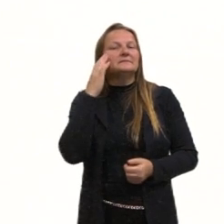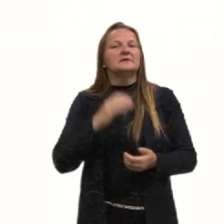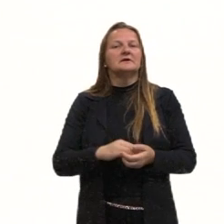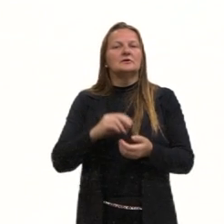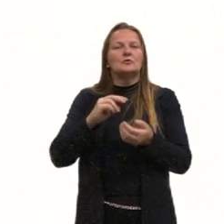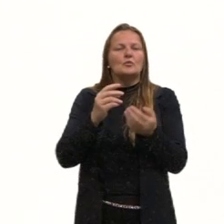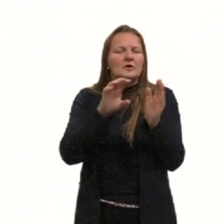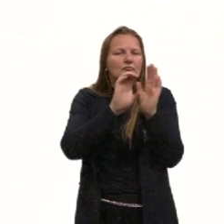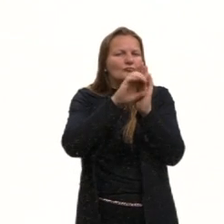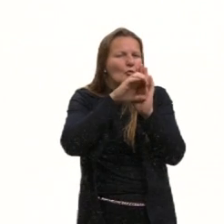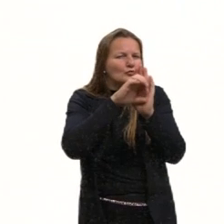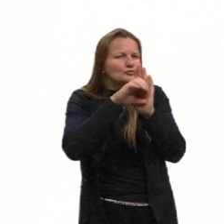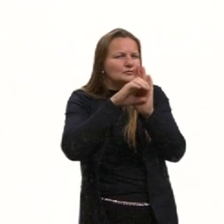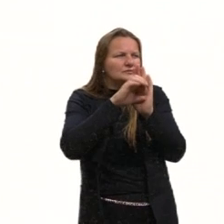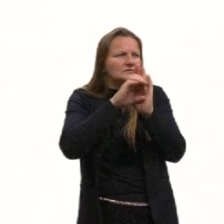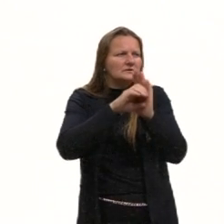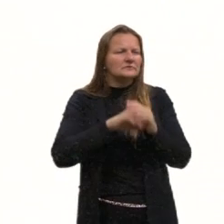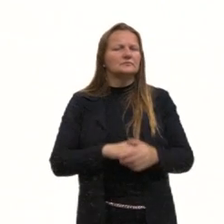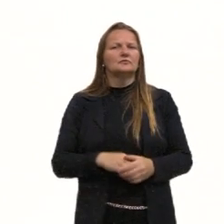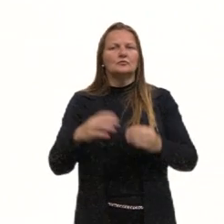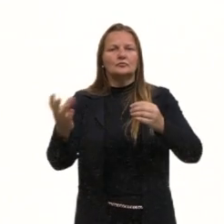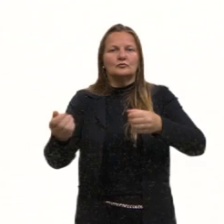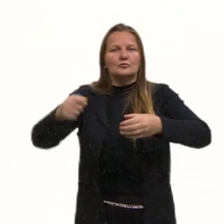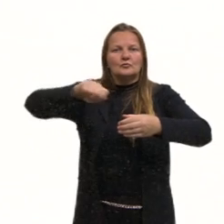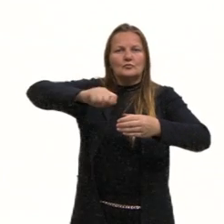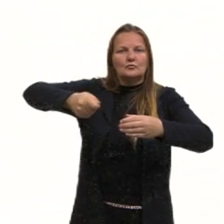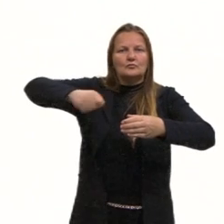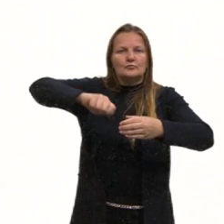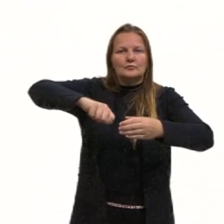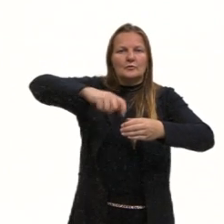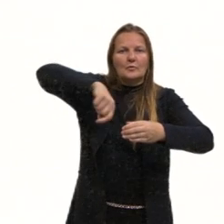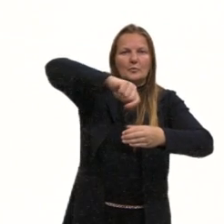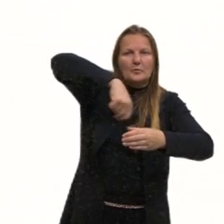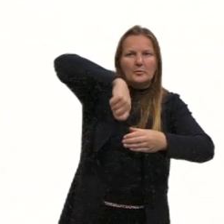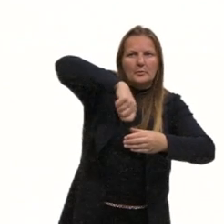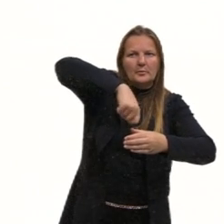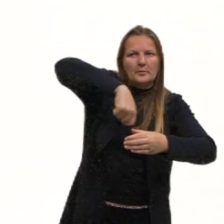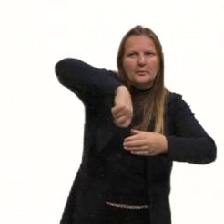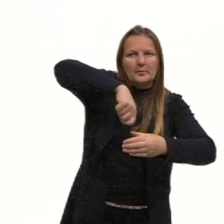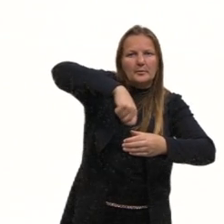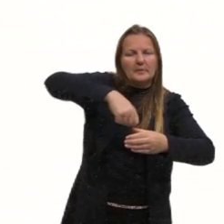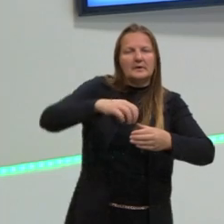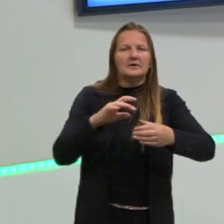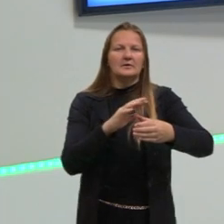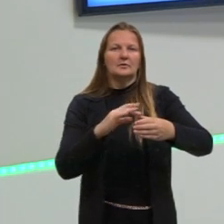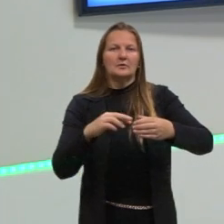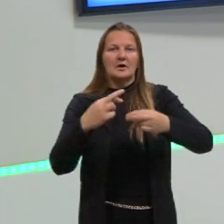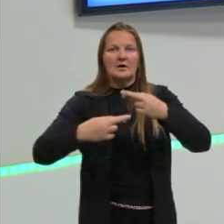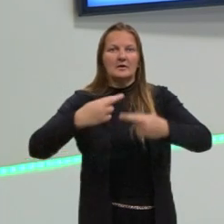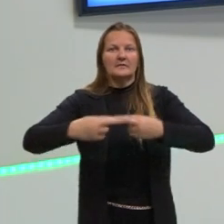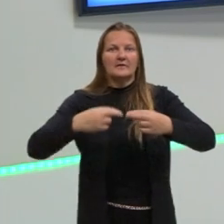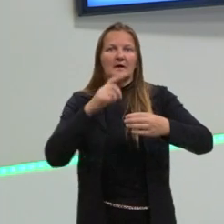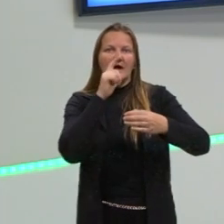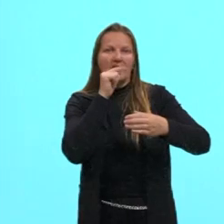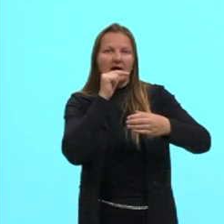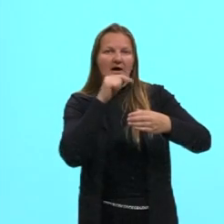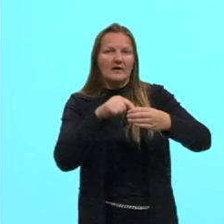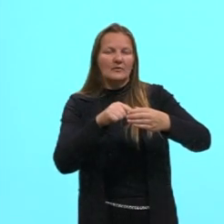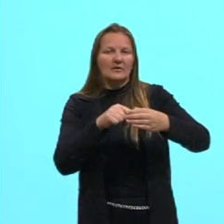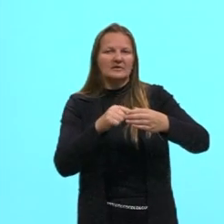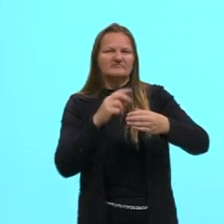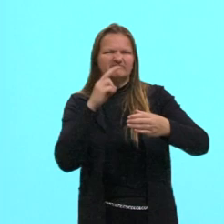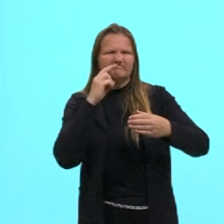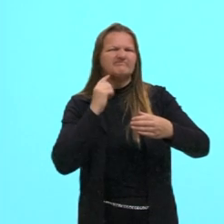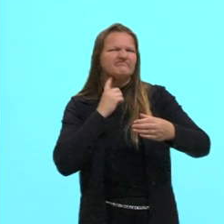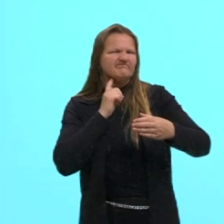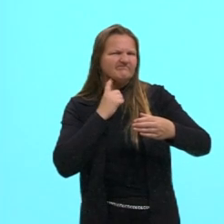que que é interpretar aqui é adicionado um reagente se eu tenho ali a minha a minha água né que vai ter o contaminante